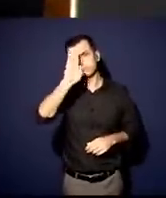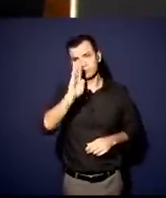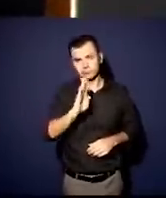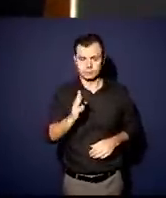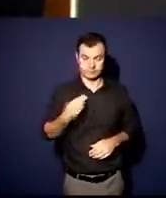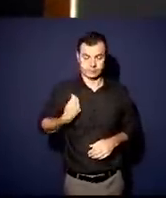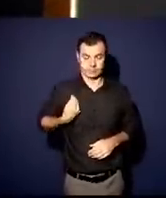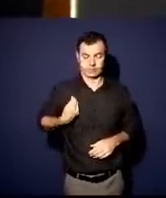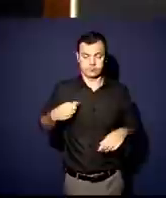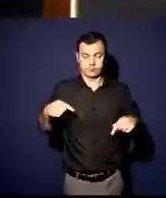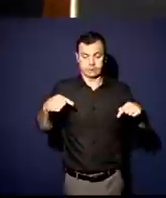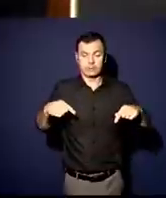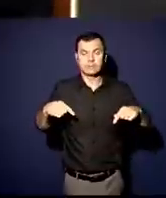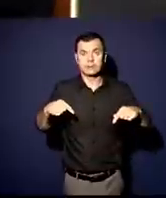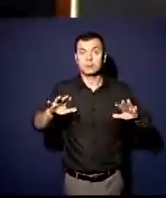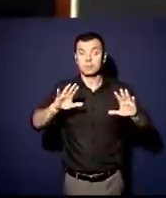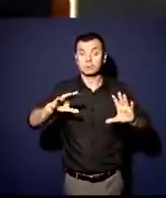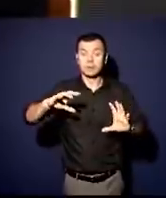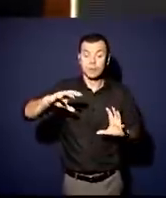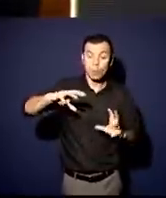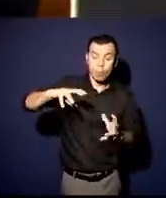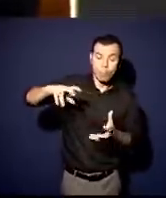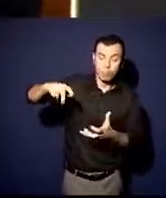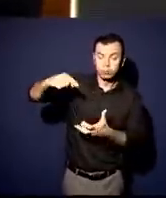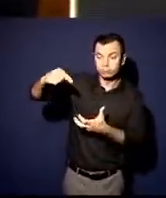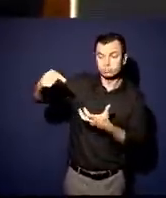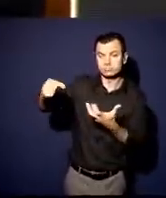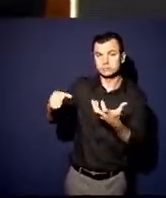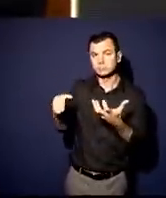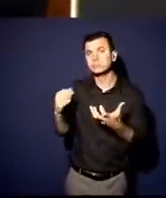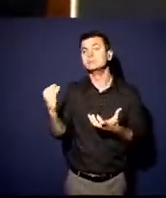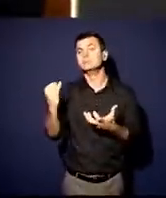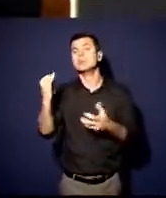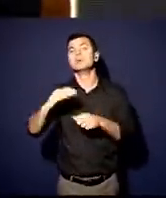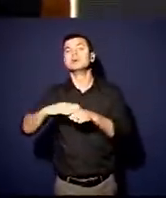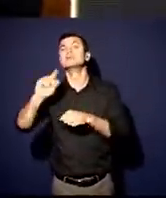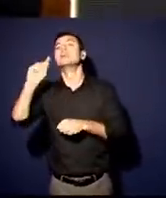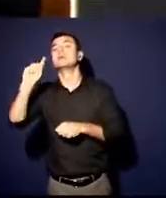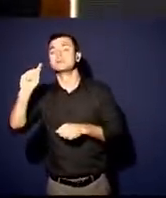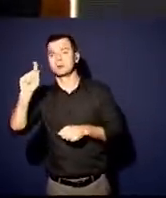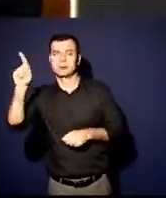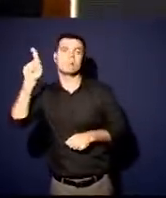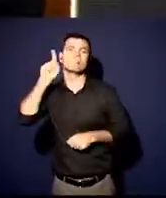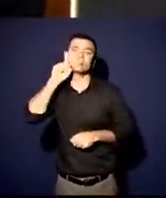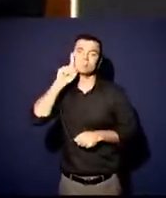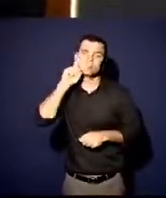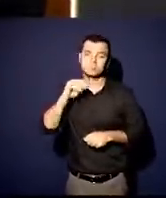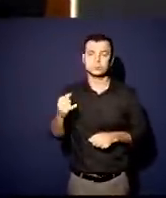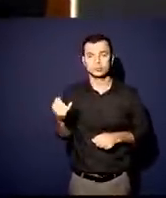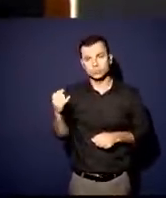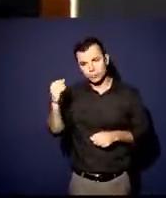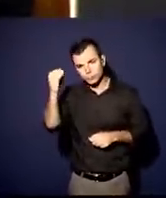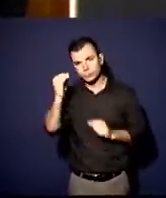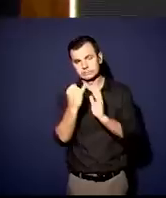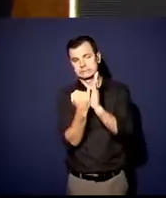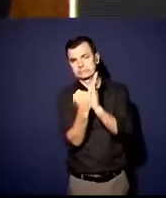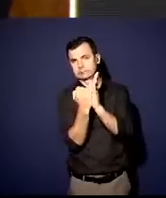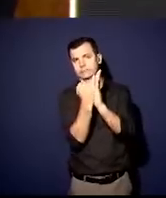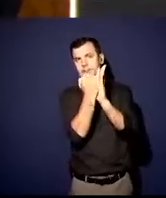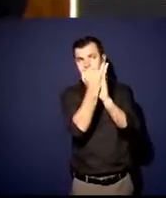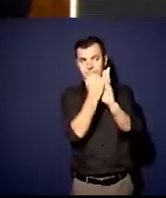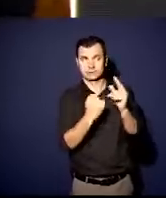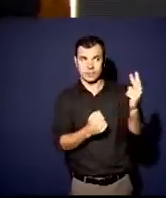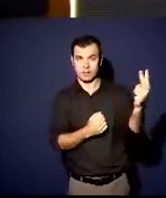aqui. Mas para o mundo, né, o mais importante é juros e inflação nos Estados Unidos. Então, eu também quero deixar o Rogério e o